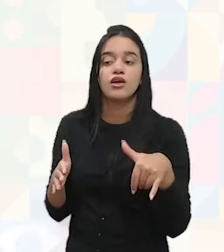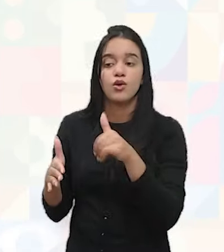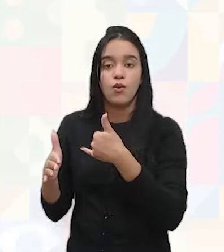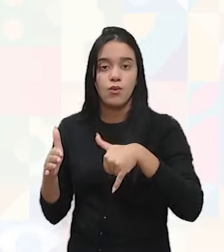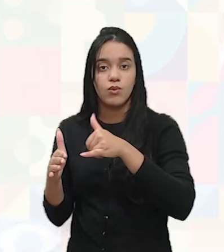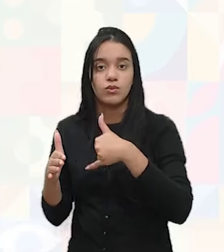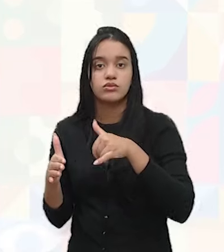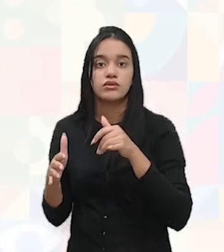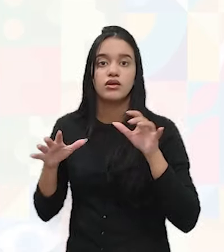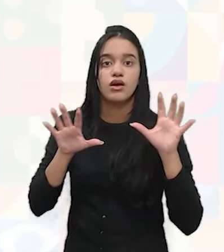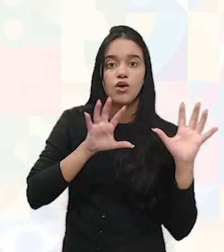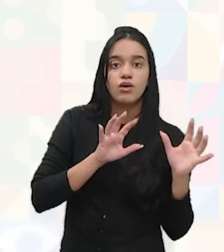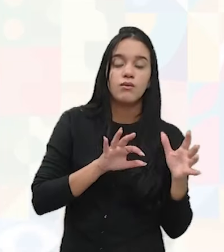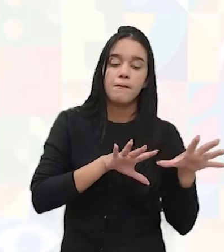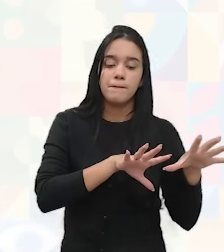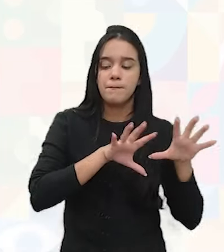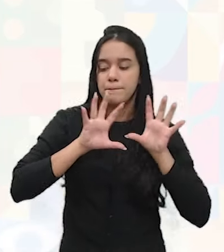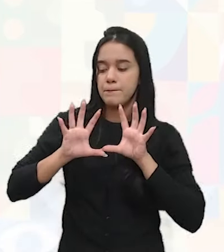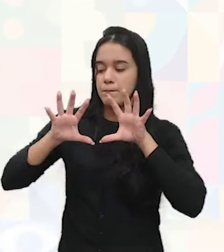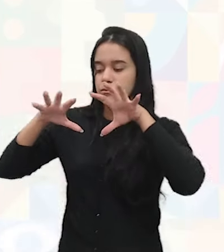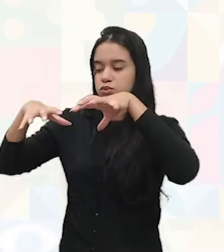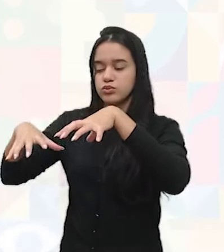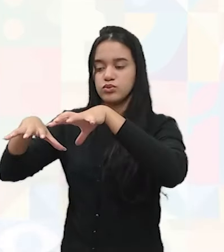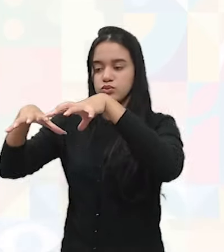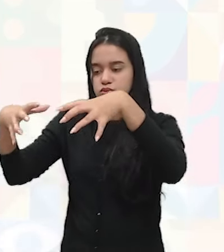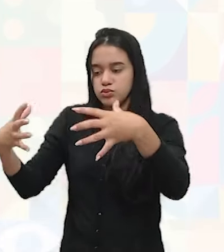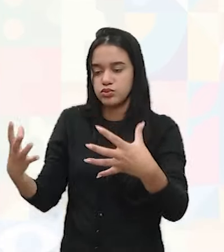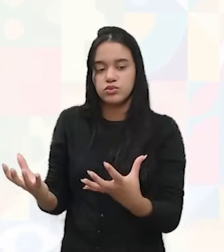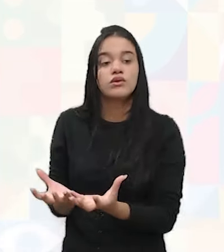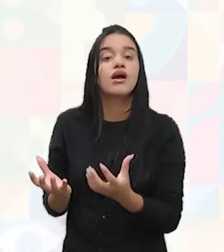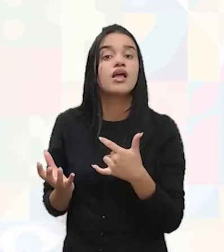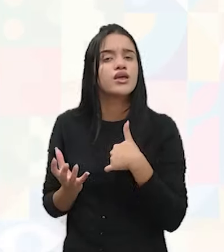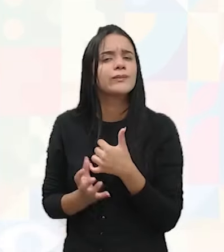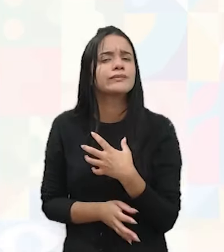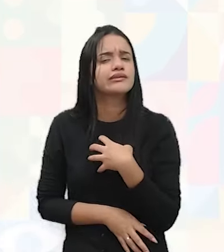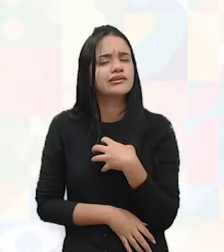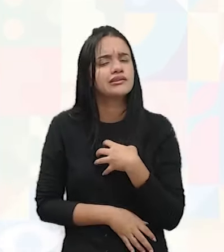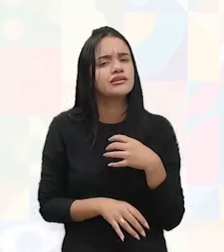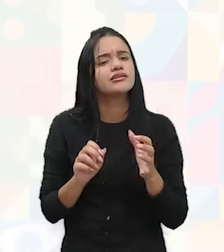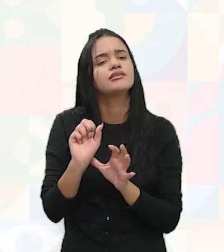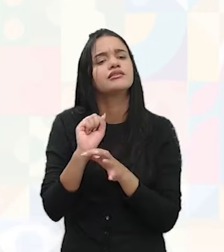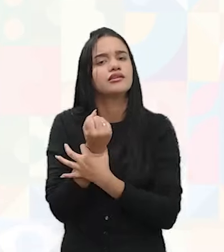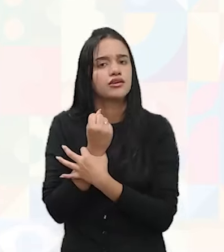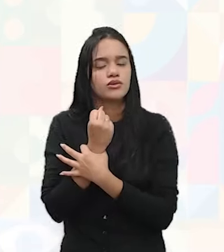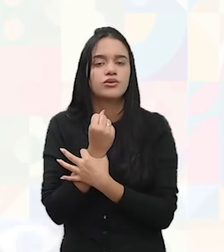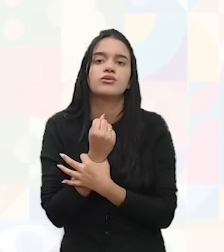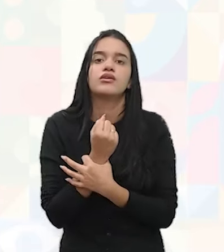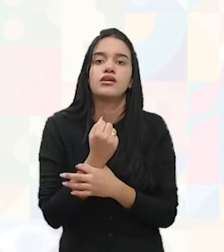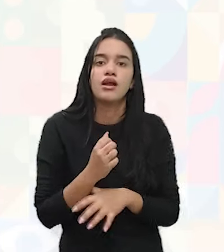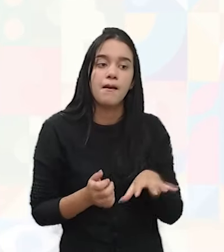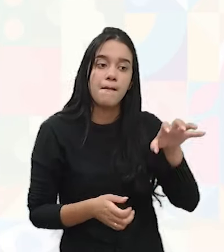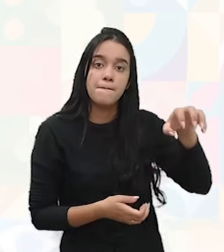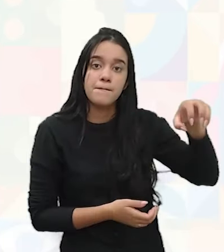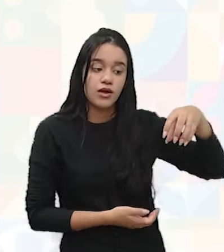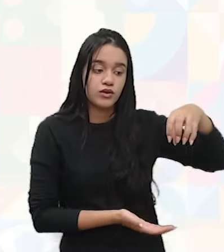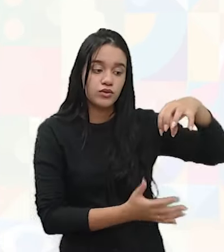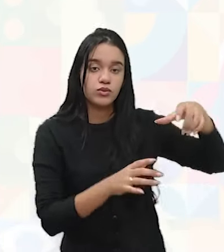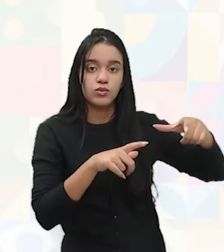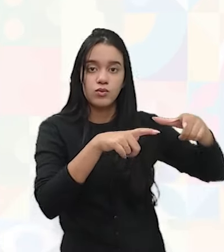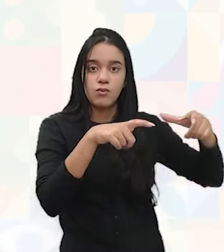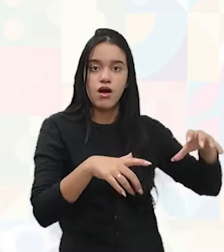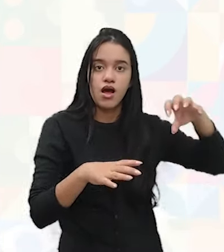é o abafamento né se eu me sentir segura em pegar uma tampa de panela e tampar aquela panela que está pegando